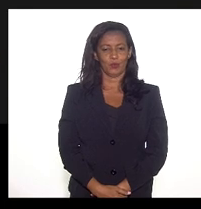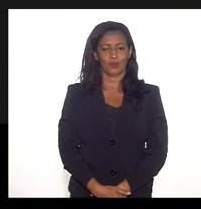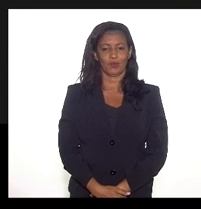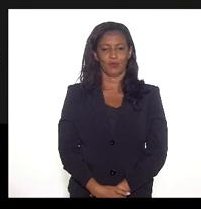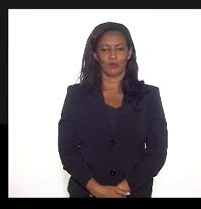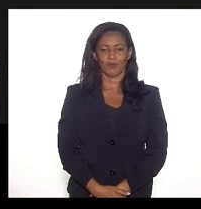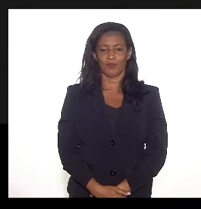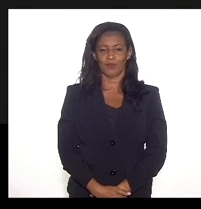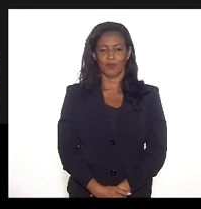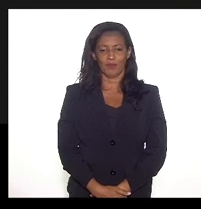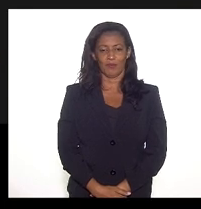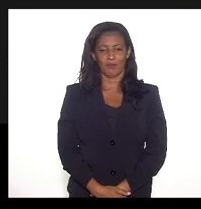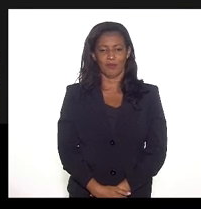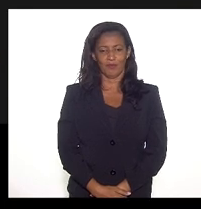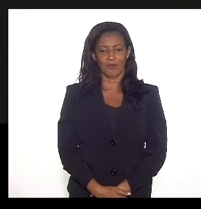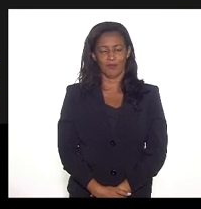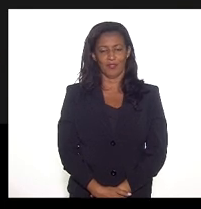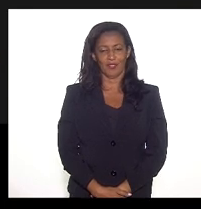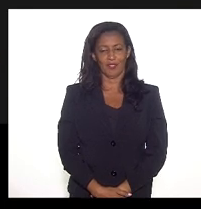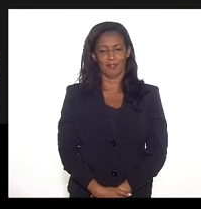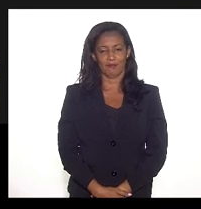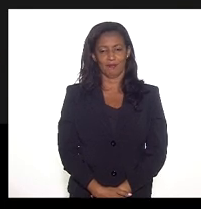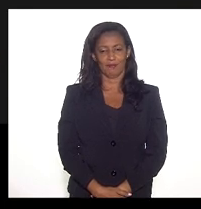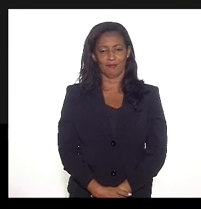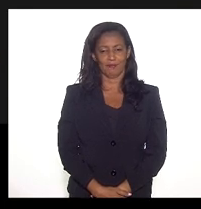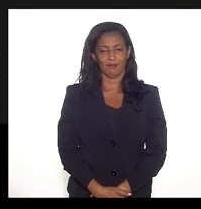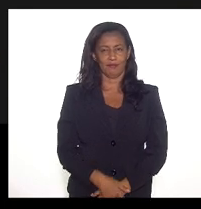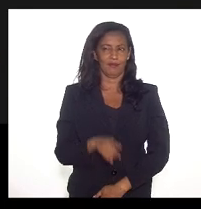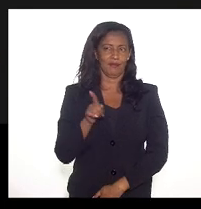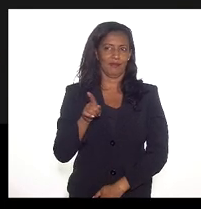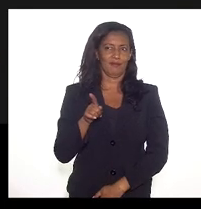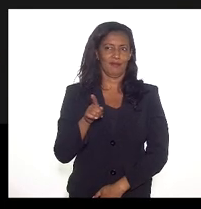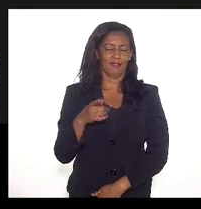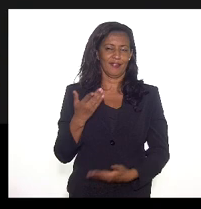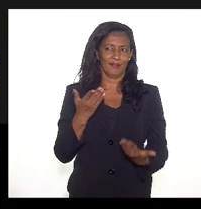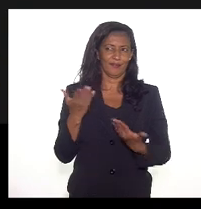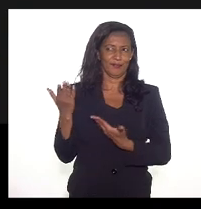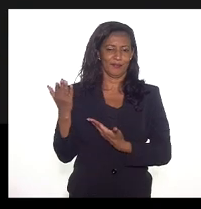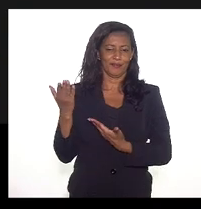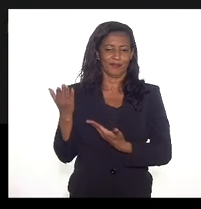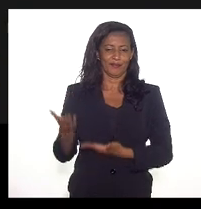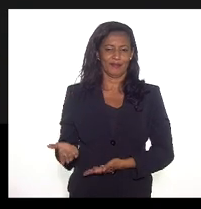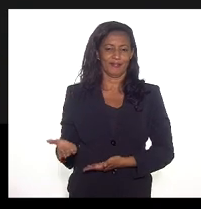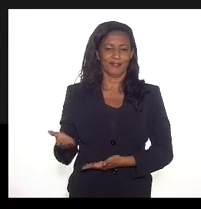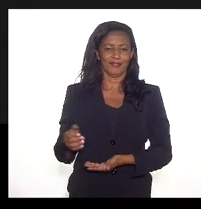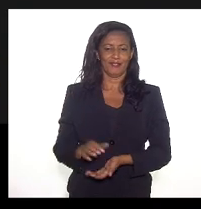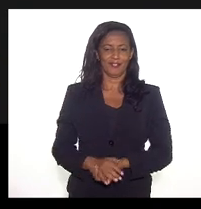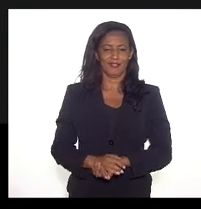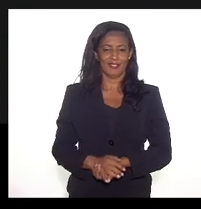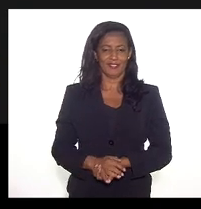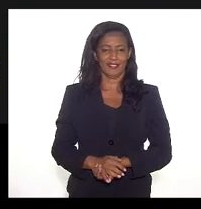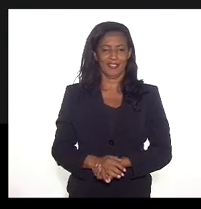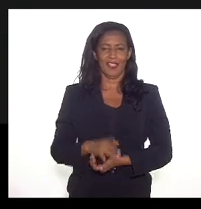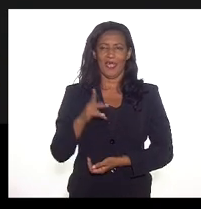Deputado Rodrigo Amorim, Vossa Excelência agora